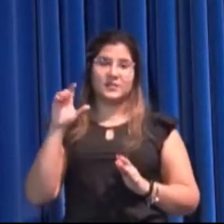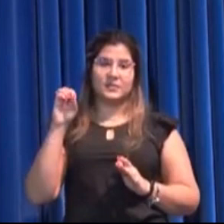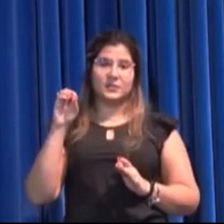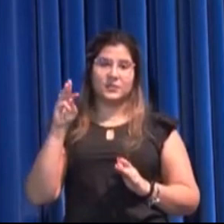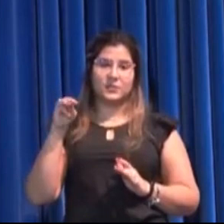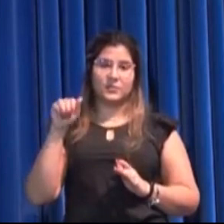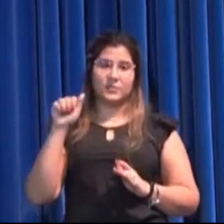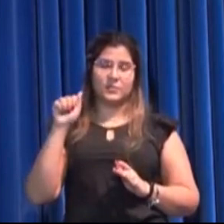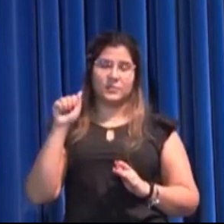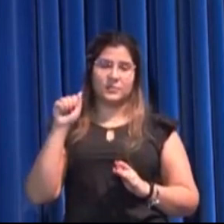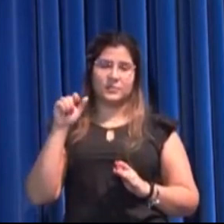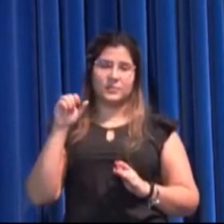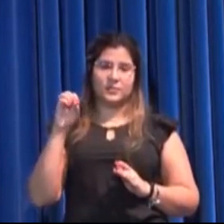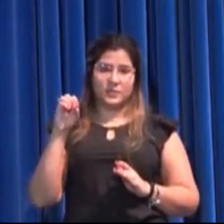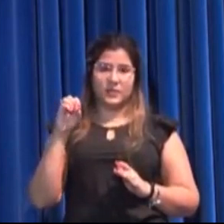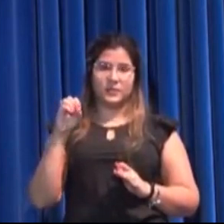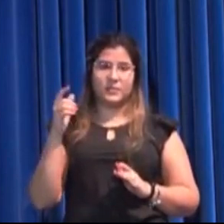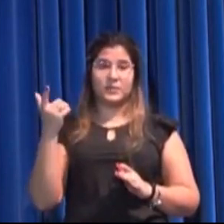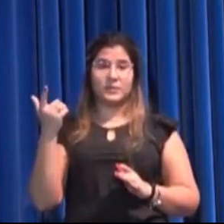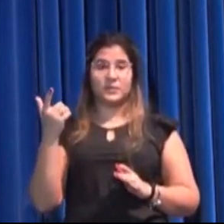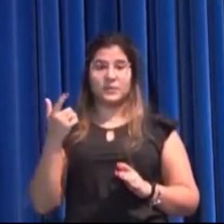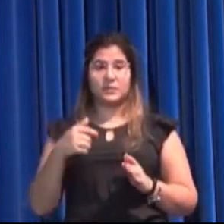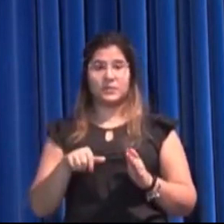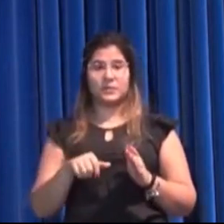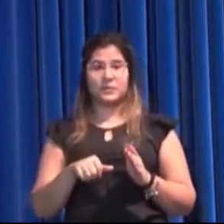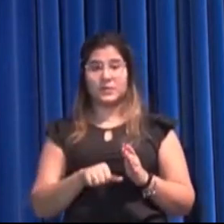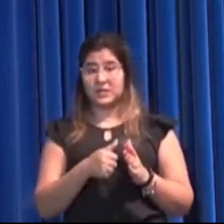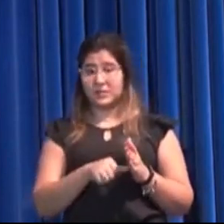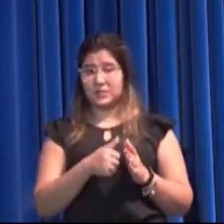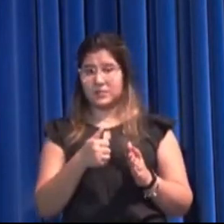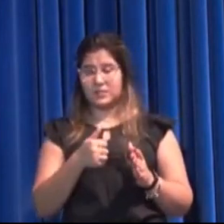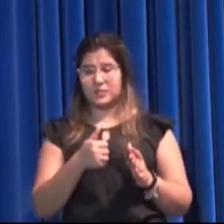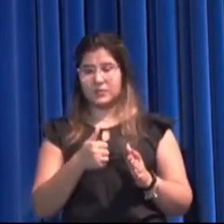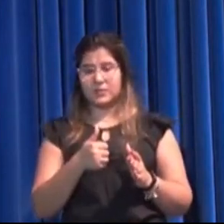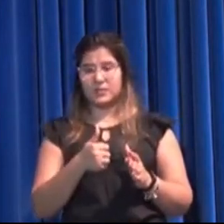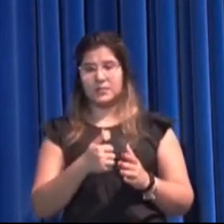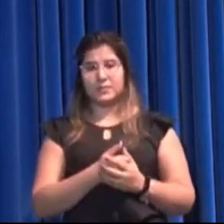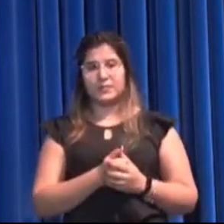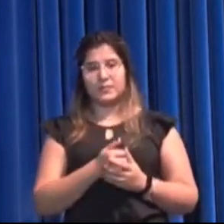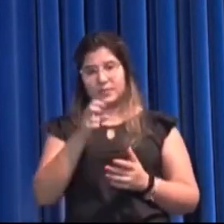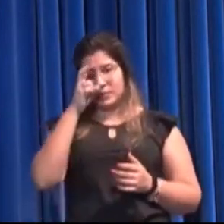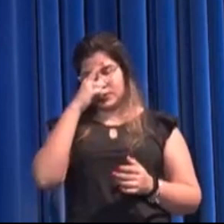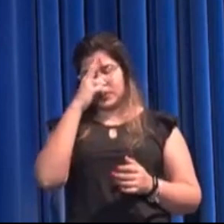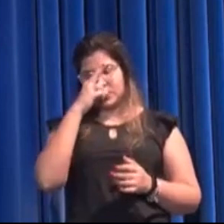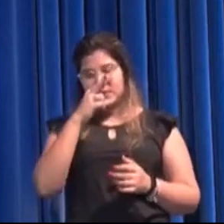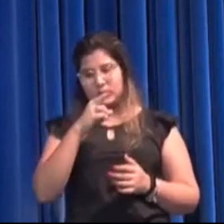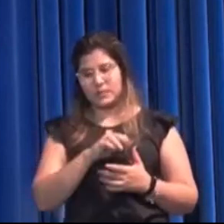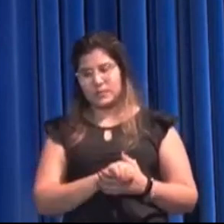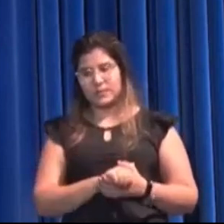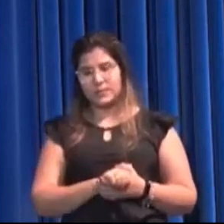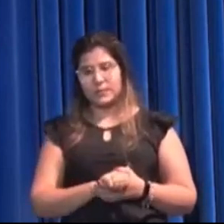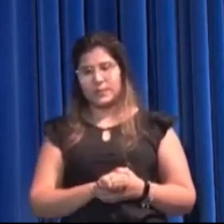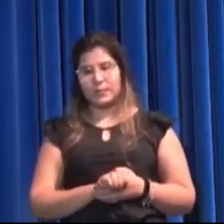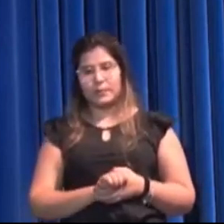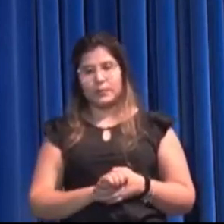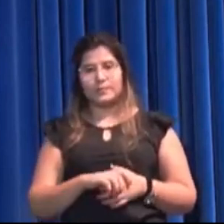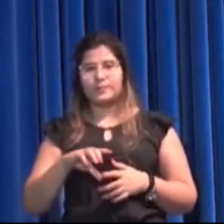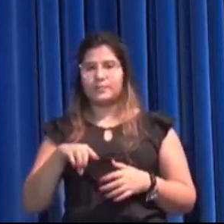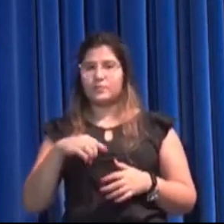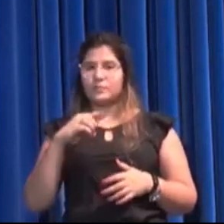Após a oração de Salomão, que vocês recordem aí, está escrito, após todo